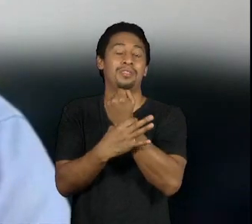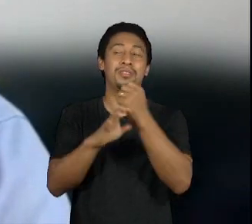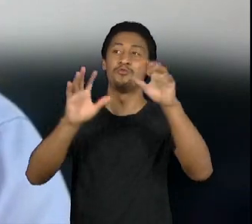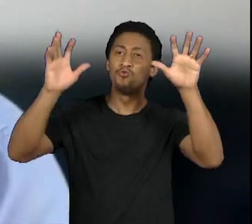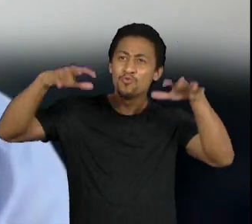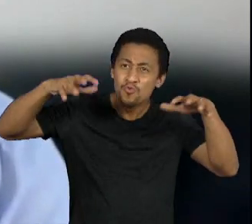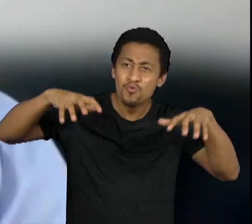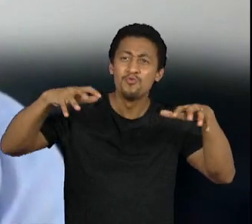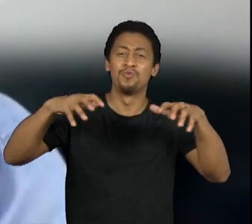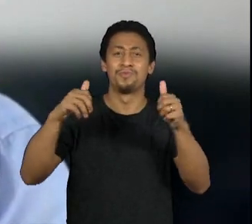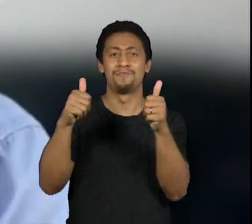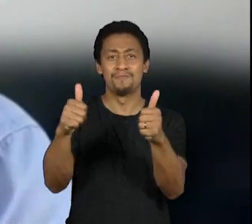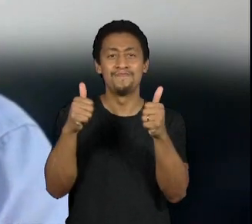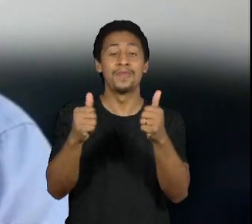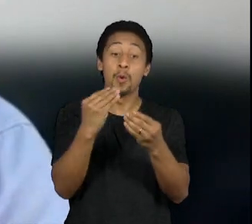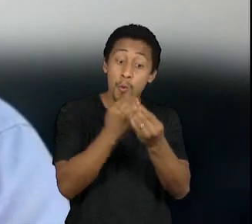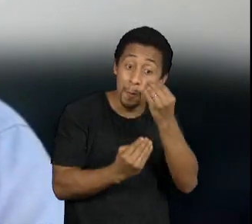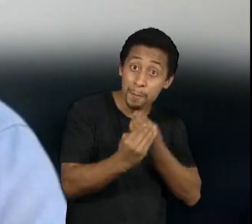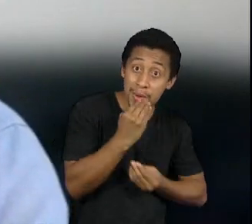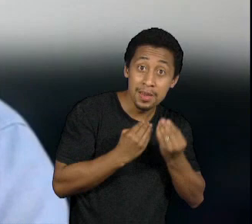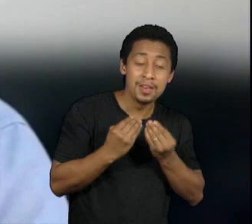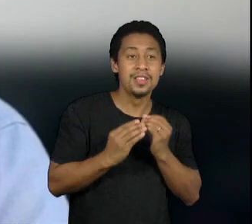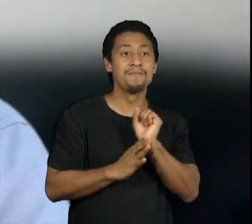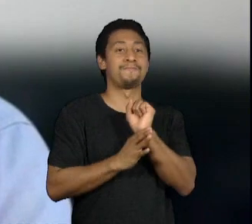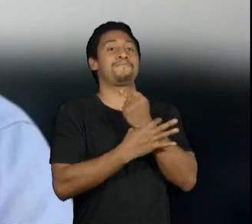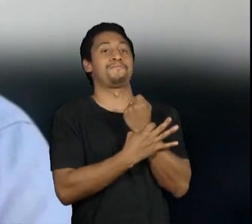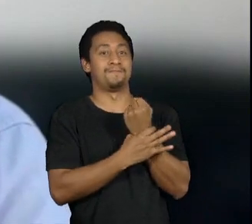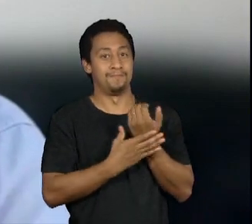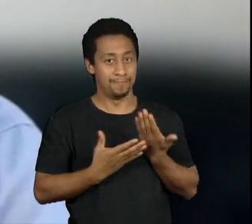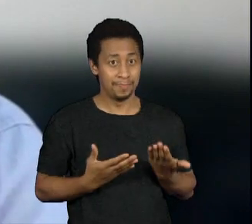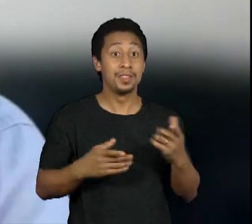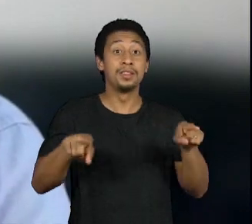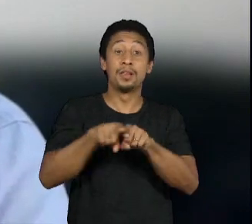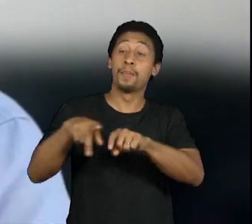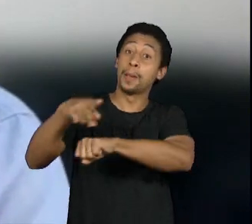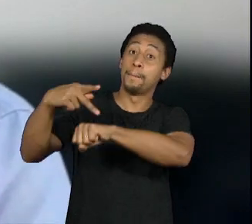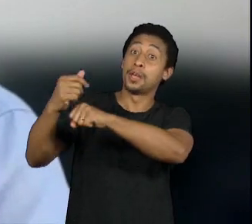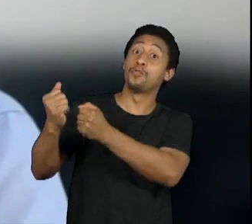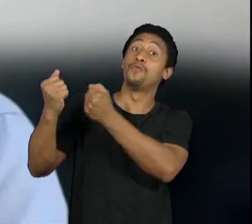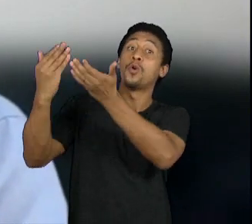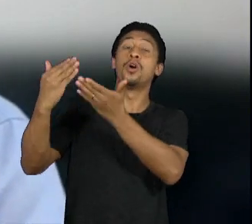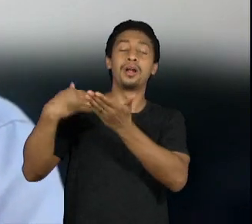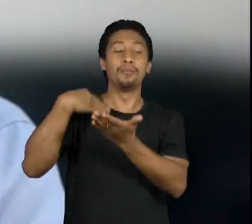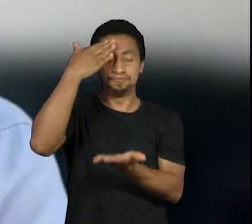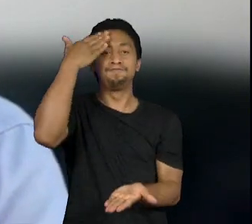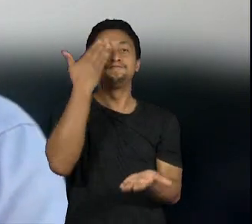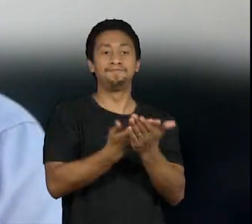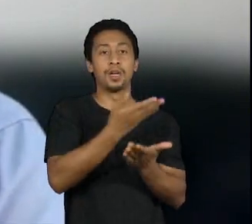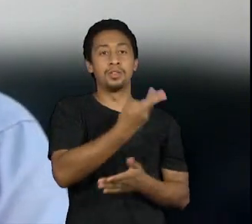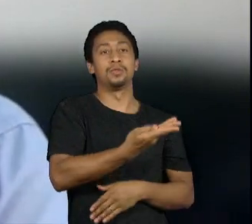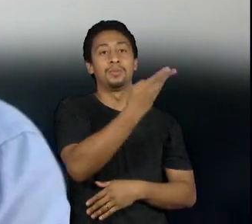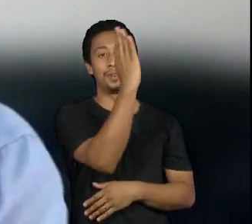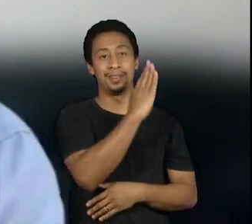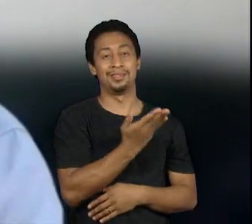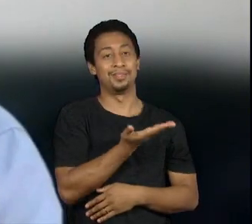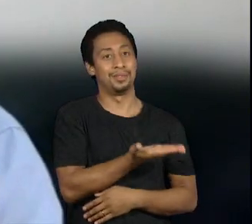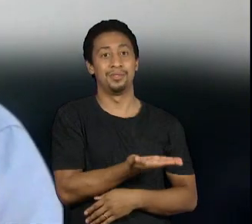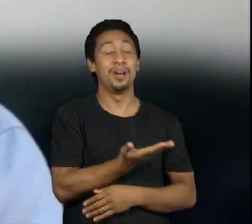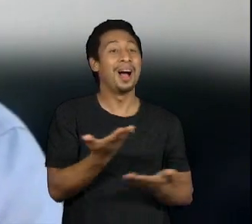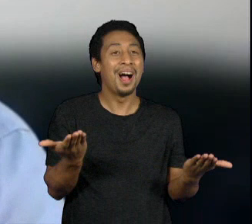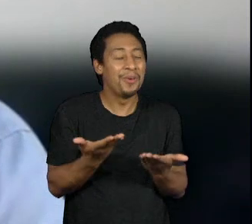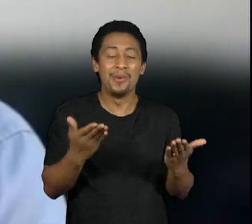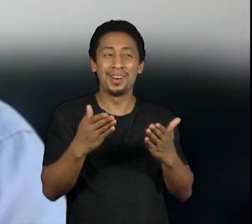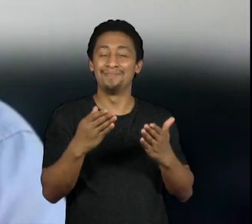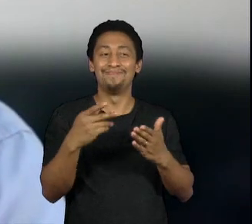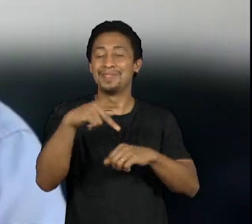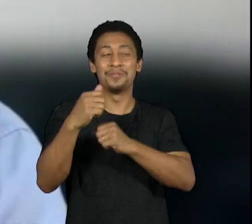de segurança alimentar. A nossa imagem no exterior não seria uma imagem muito ruim como a que